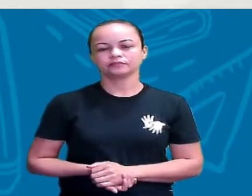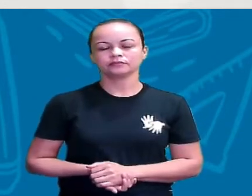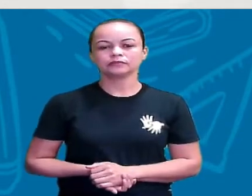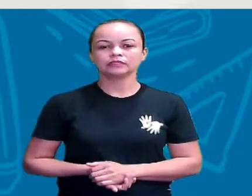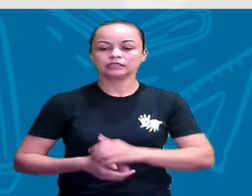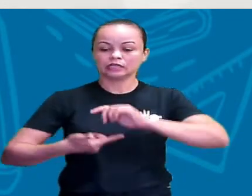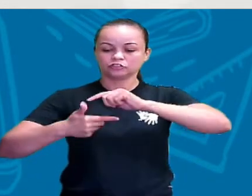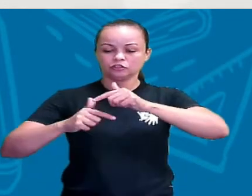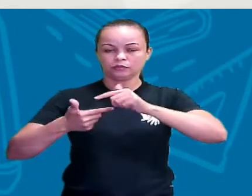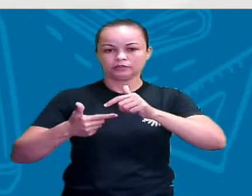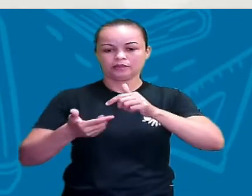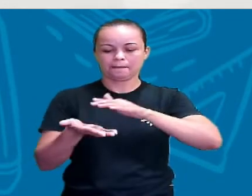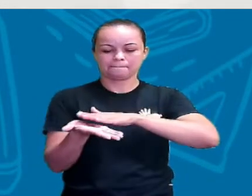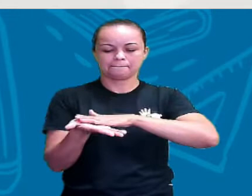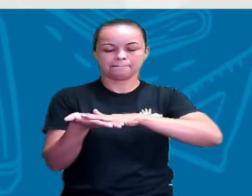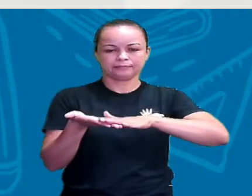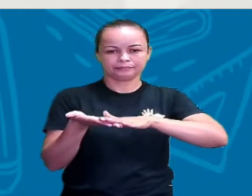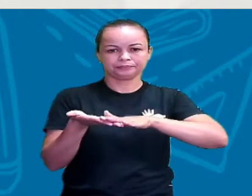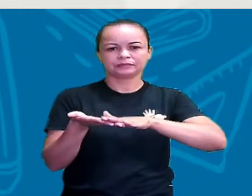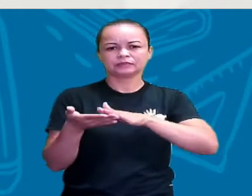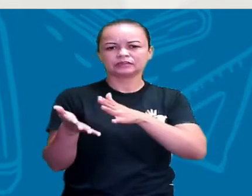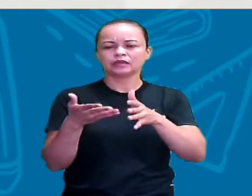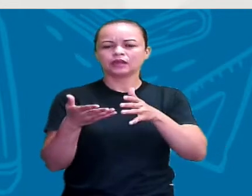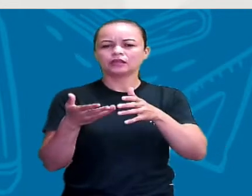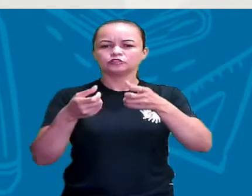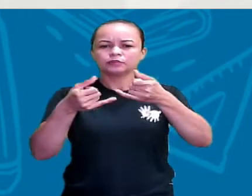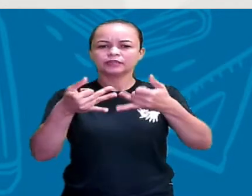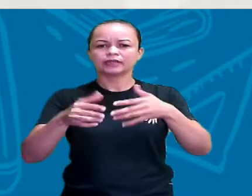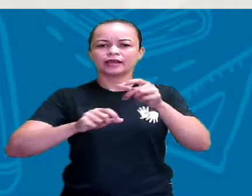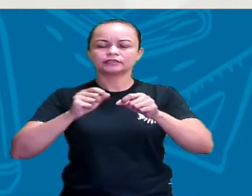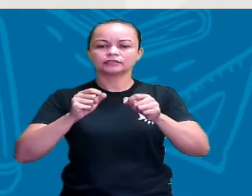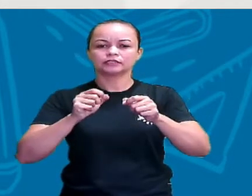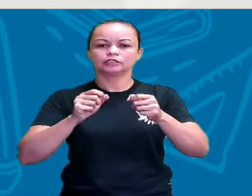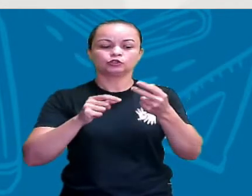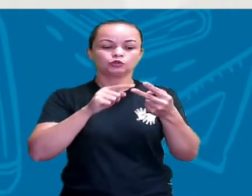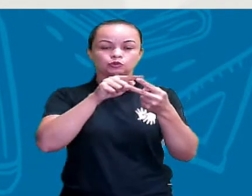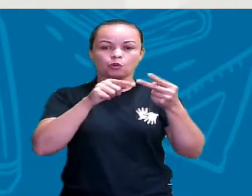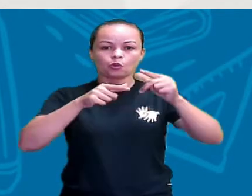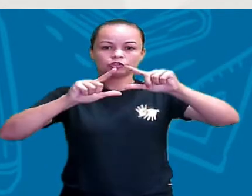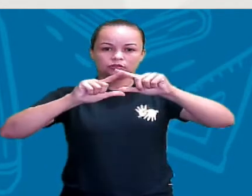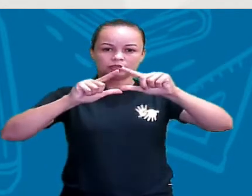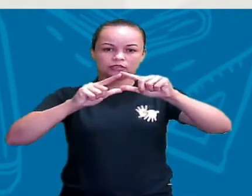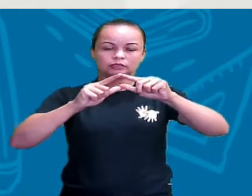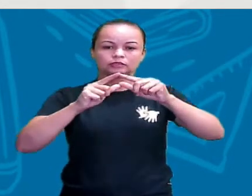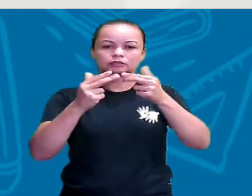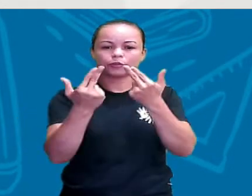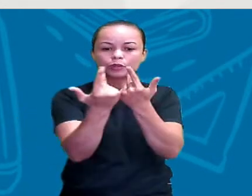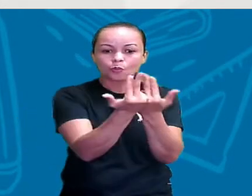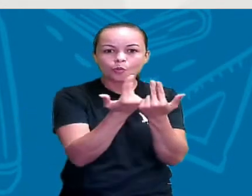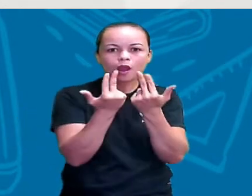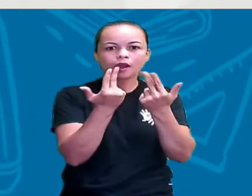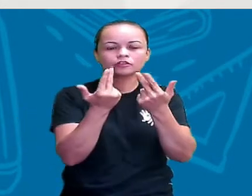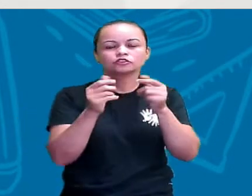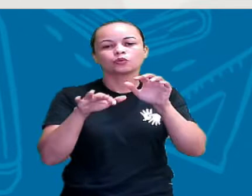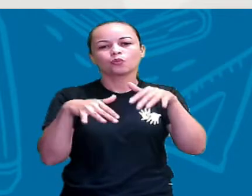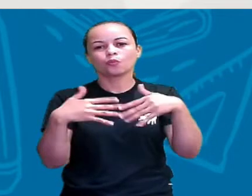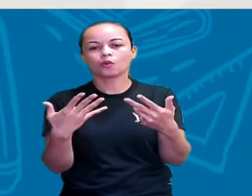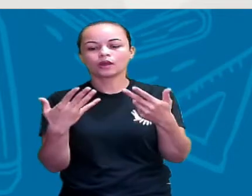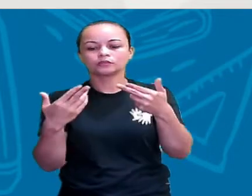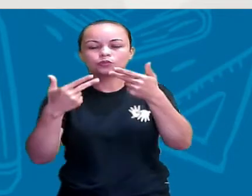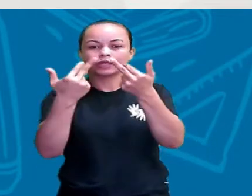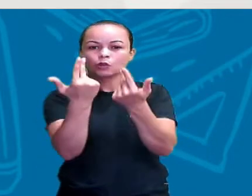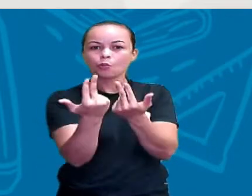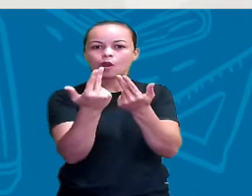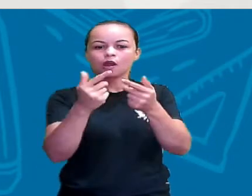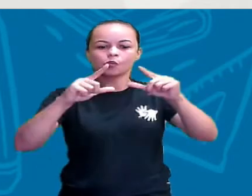geometria plana, é dito que dois triângulos são congruentes quando os lados e ângulos do primeiro triângulo estão